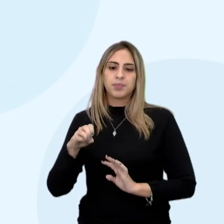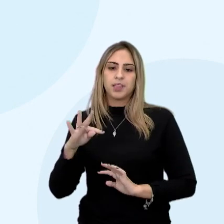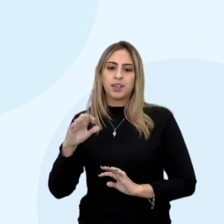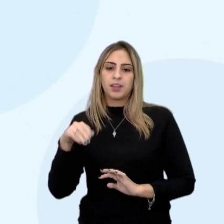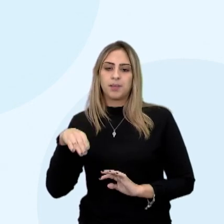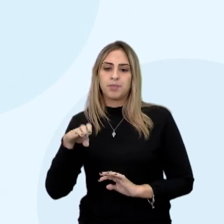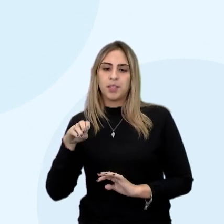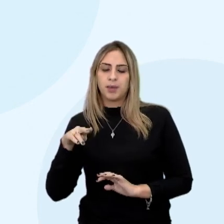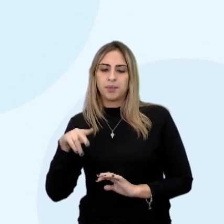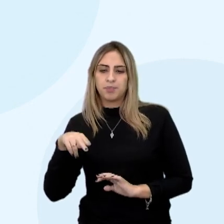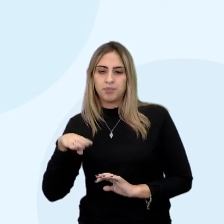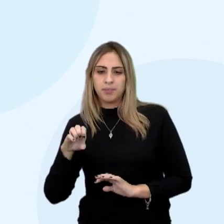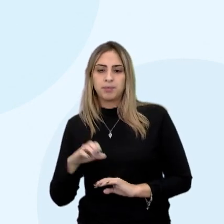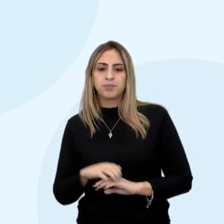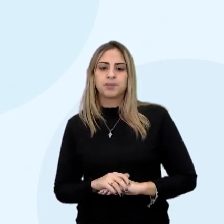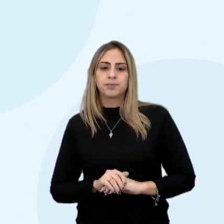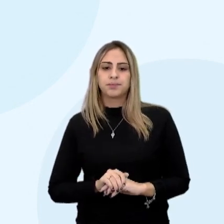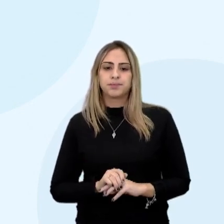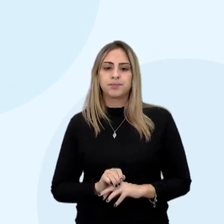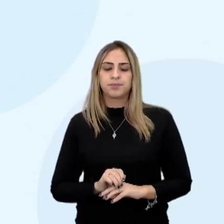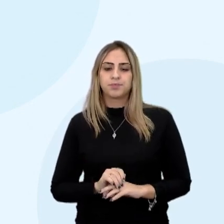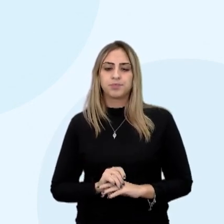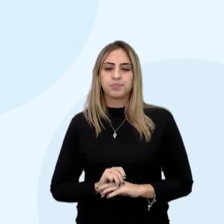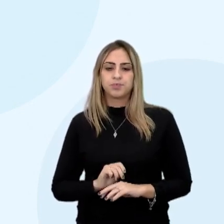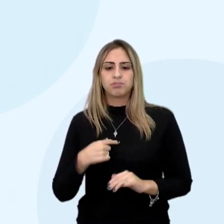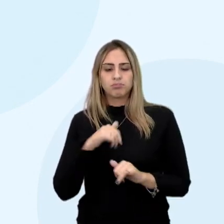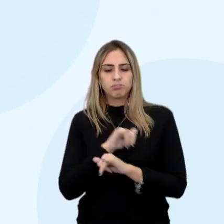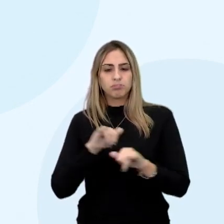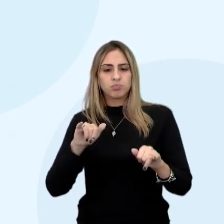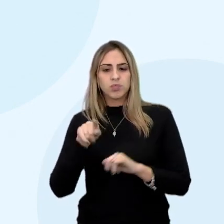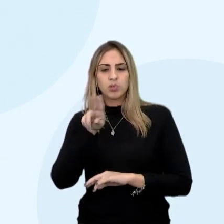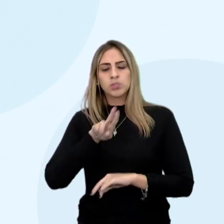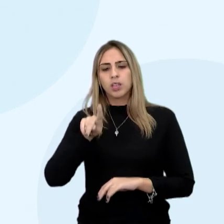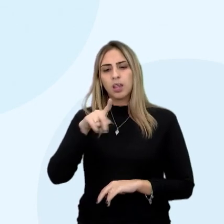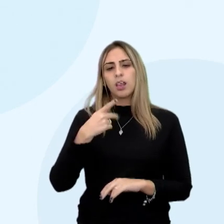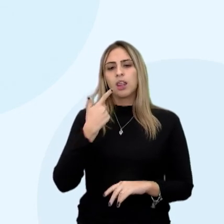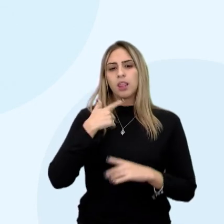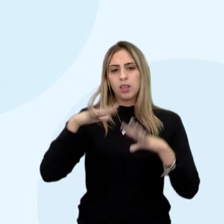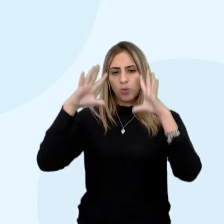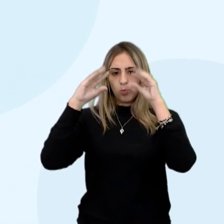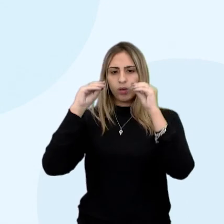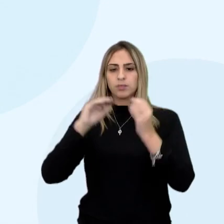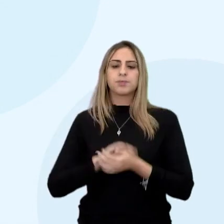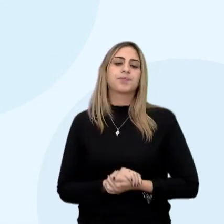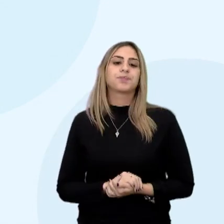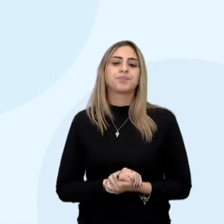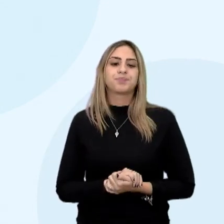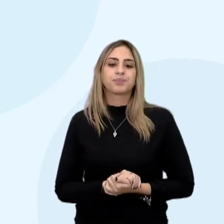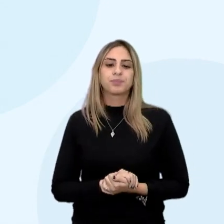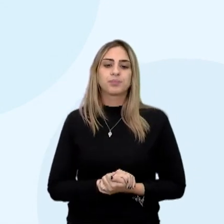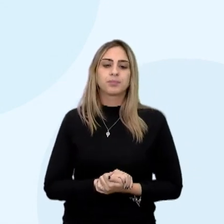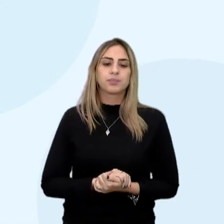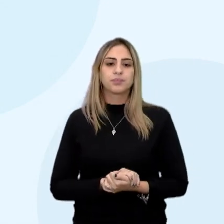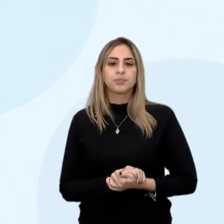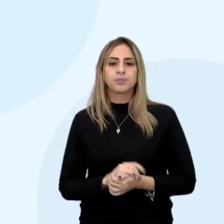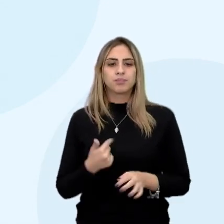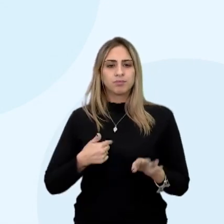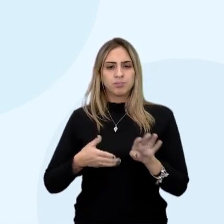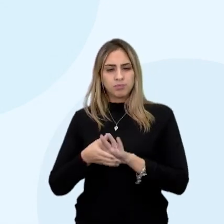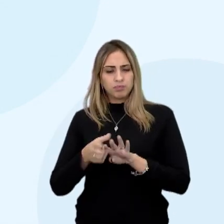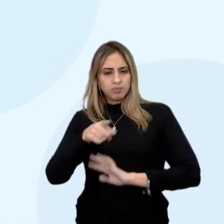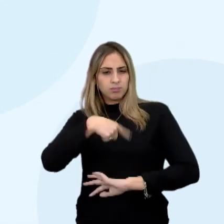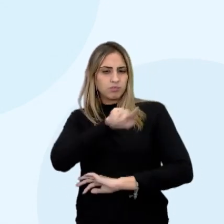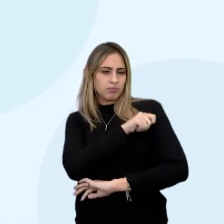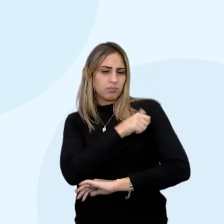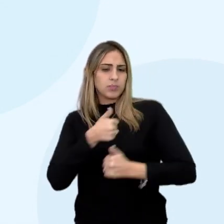publicidade, mapeamento de anúncios publicitários usando essa linguagem, tá certo? Gente, agora chegou o momento aí da orientações para o estudante que